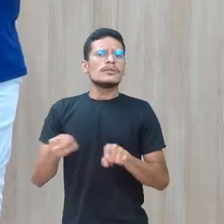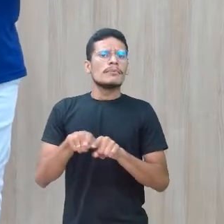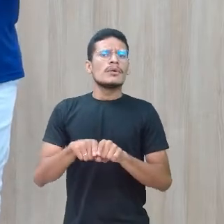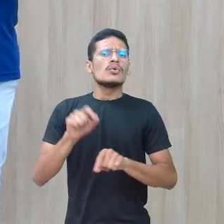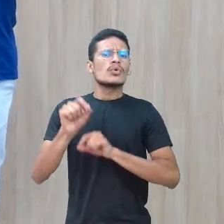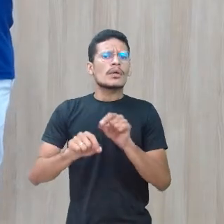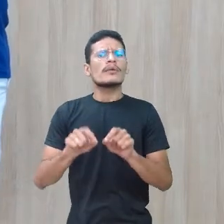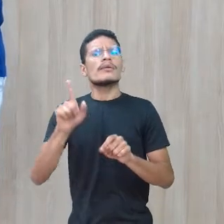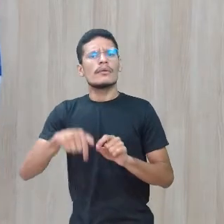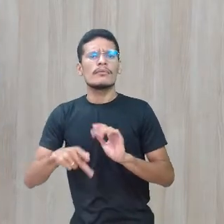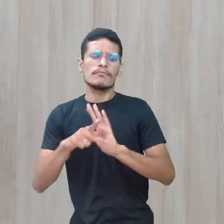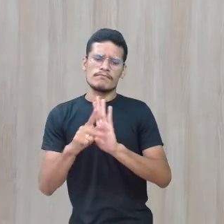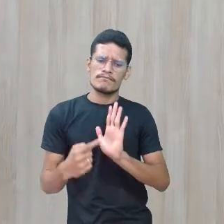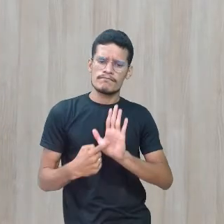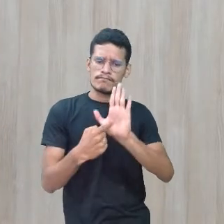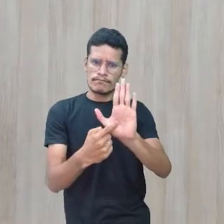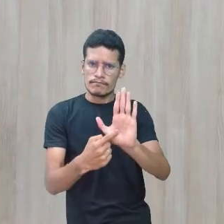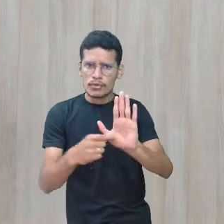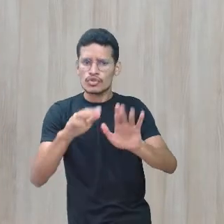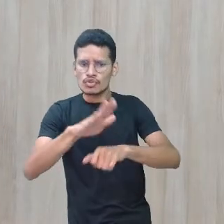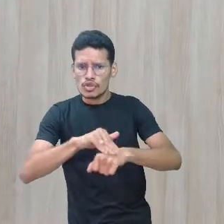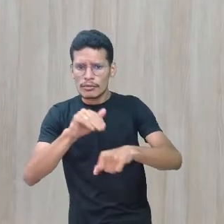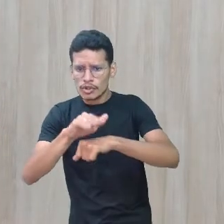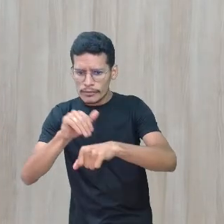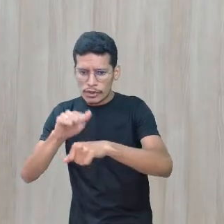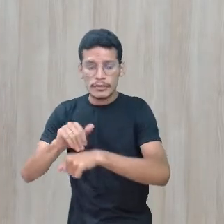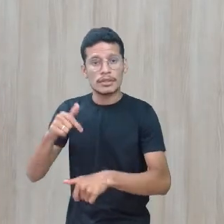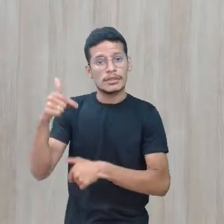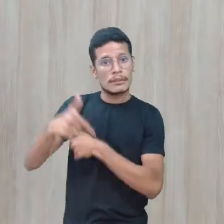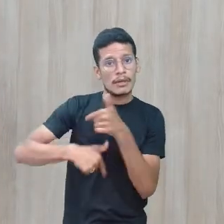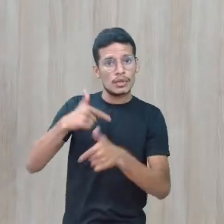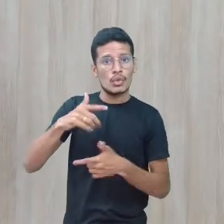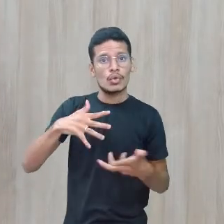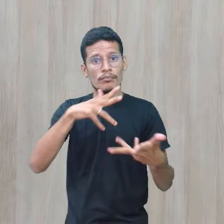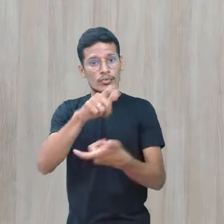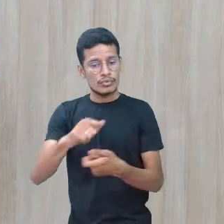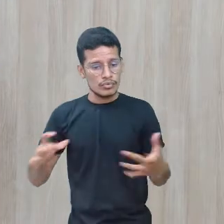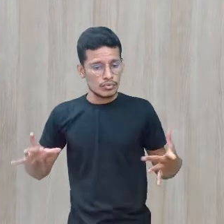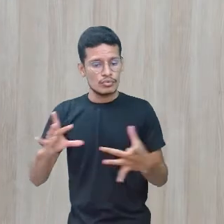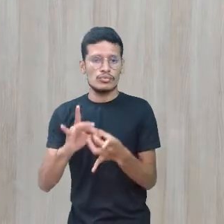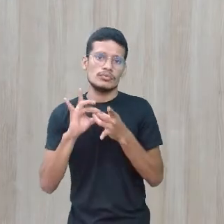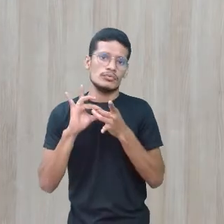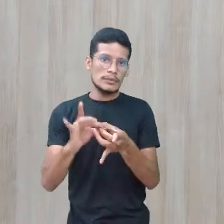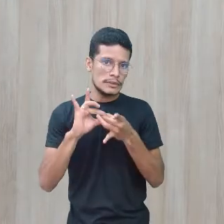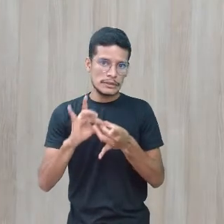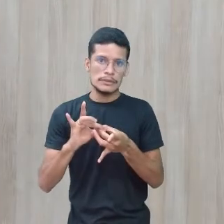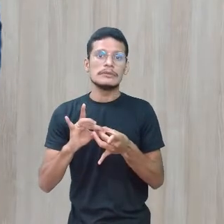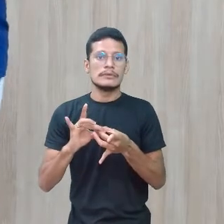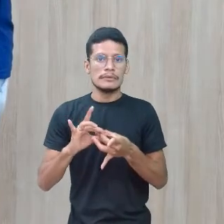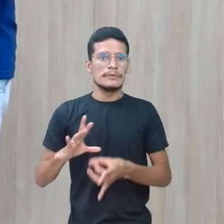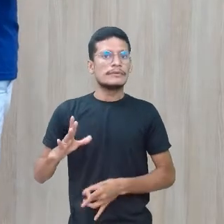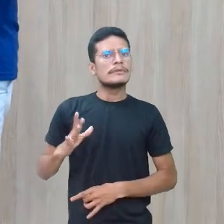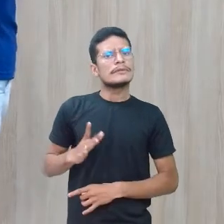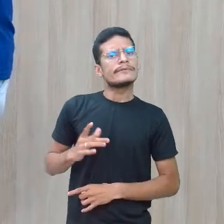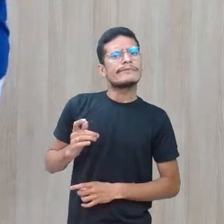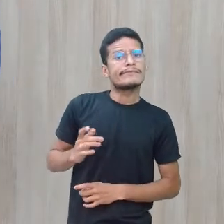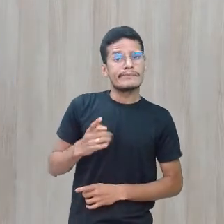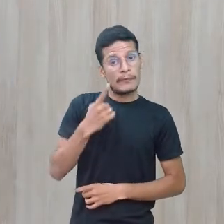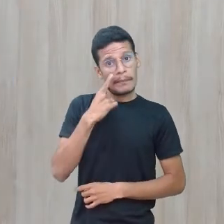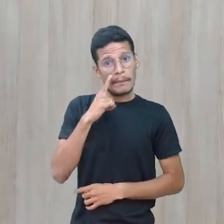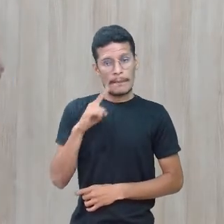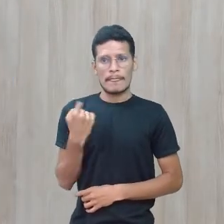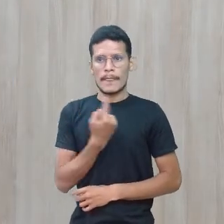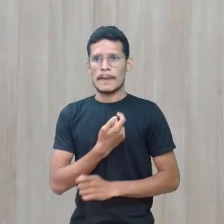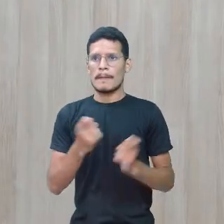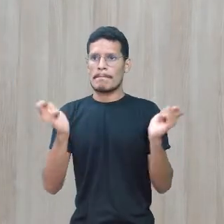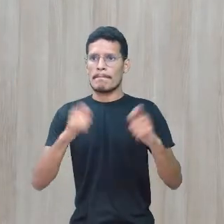termina conclamando, né, para que todos os trabalhadores do mundo eles se unam, né? Então, nesse sentido, a gente